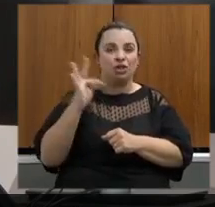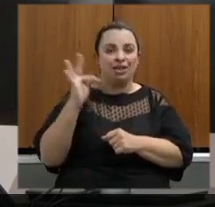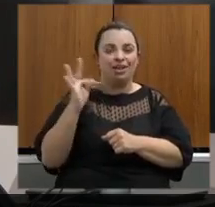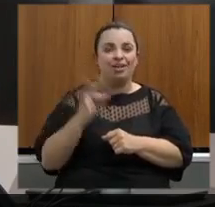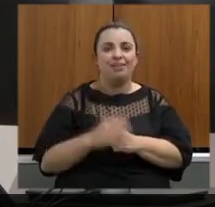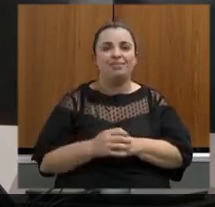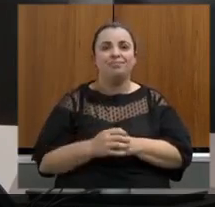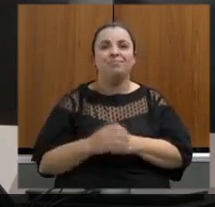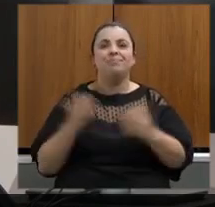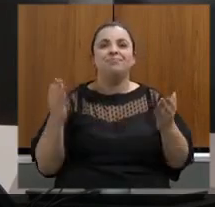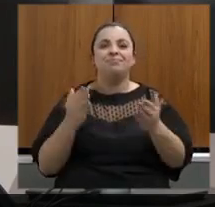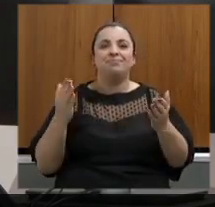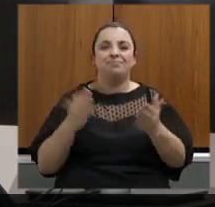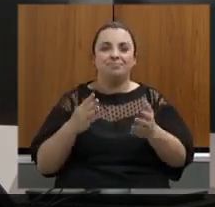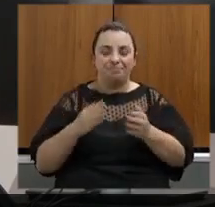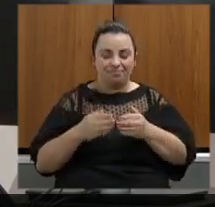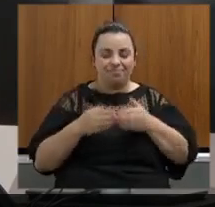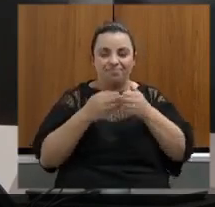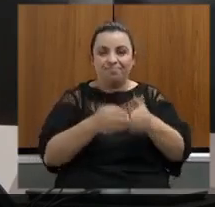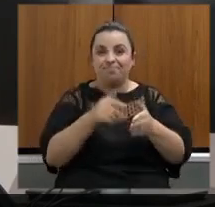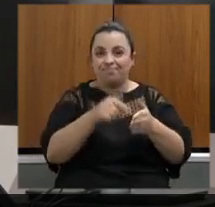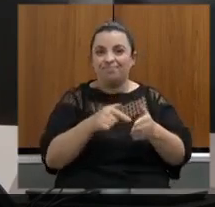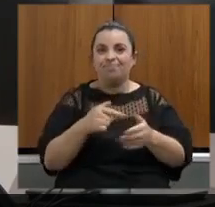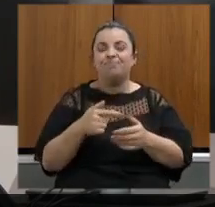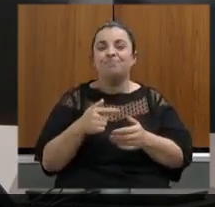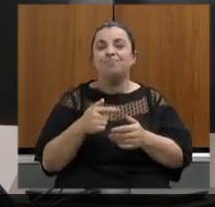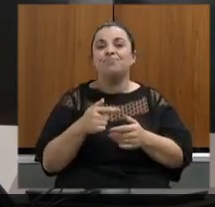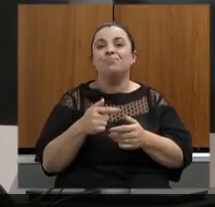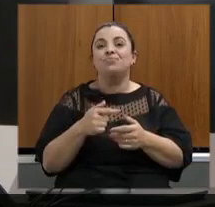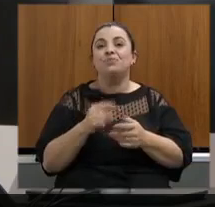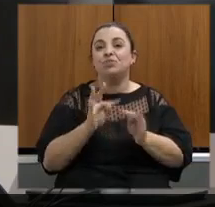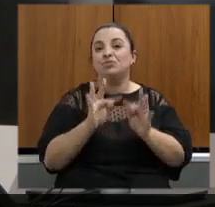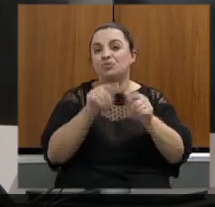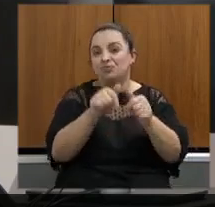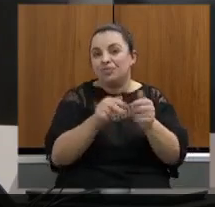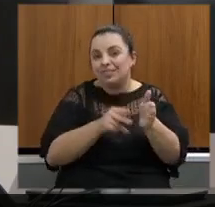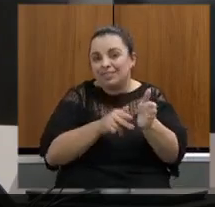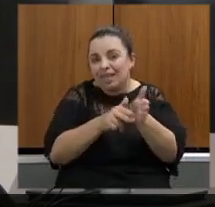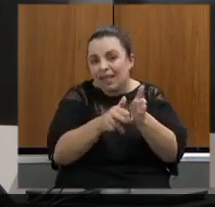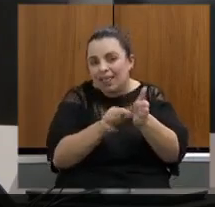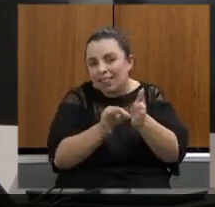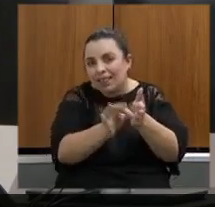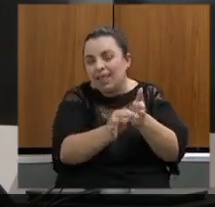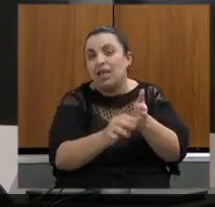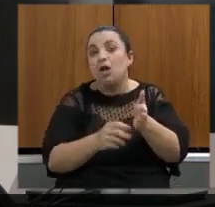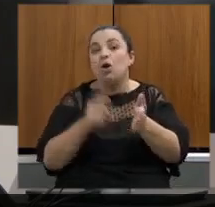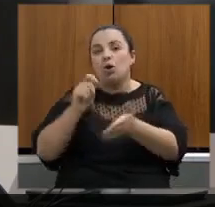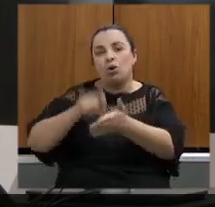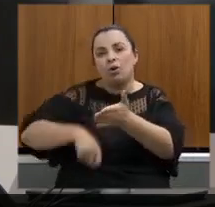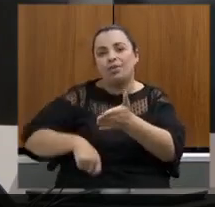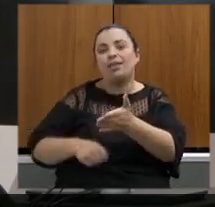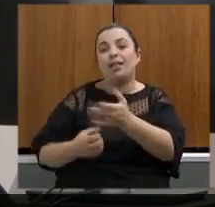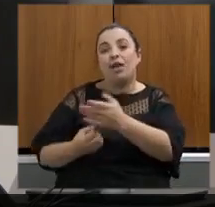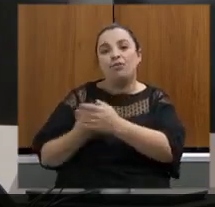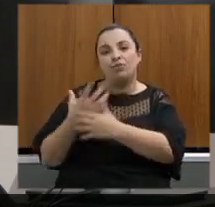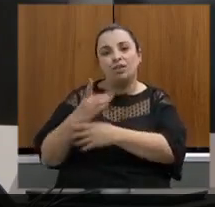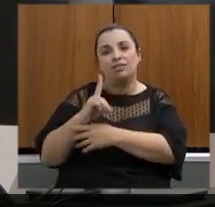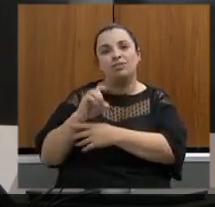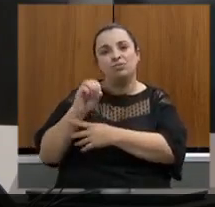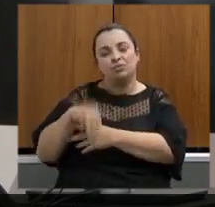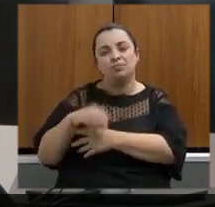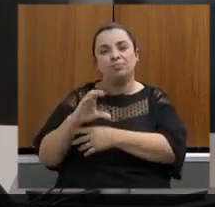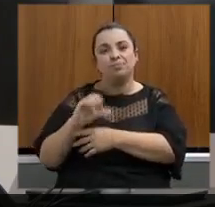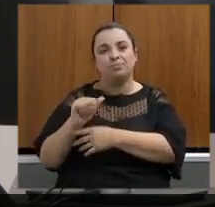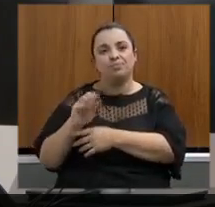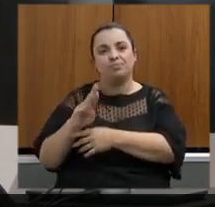o Porto do Açu que é praticamente o final da linha acaba de contratar a fundação Dom Cabral para estudar